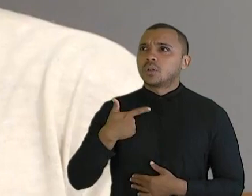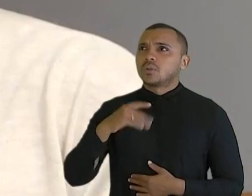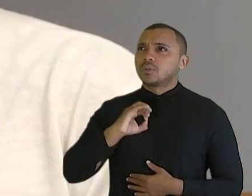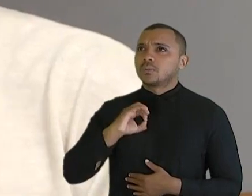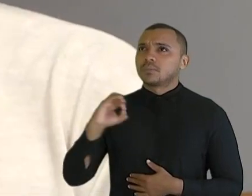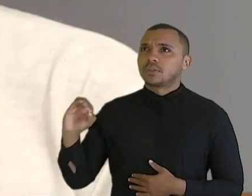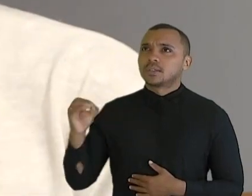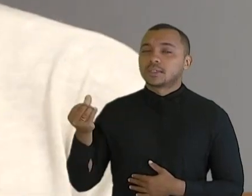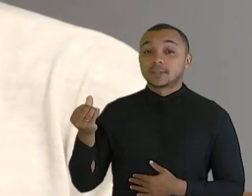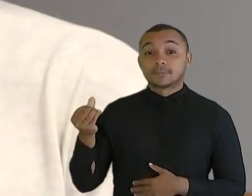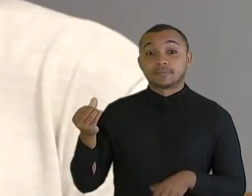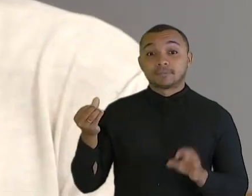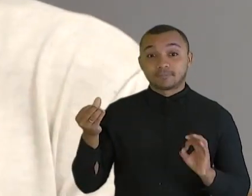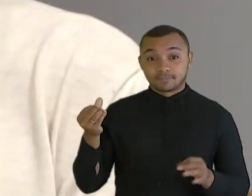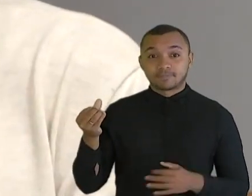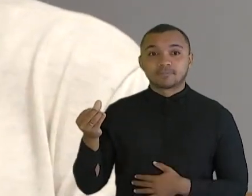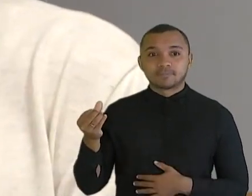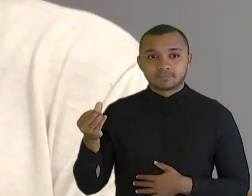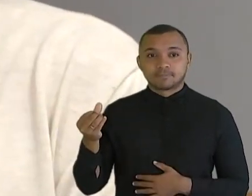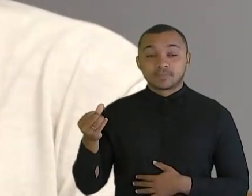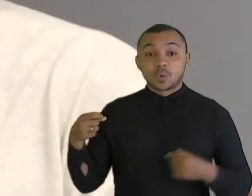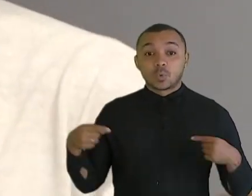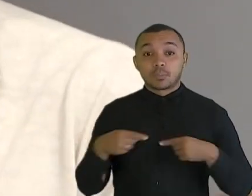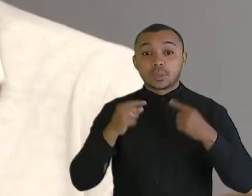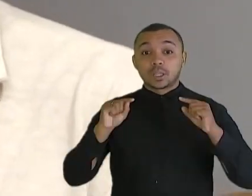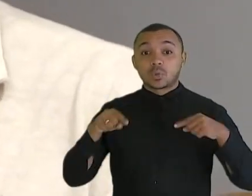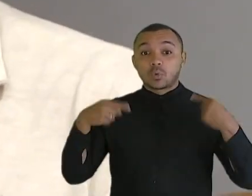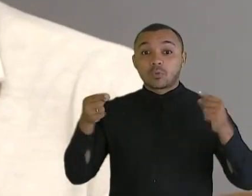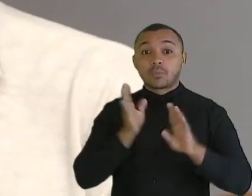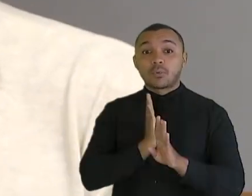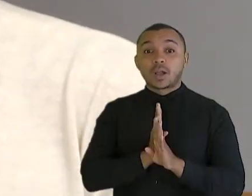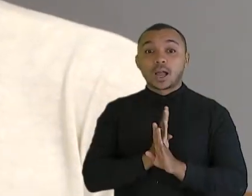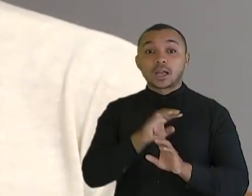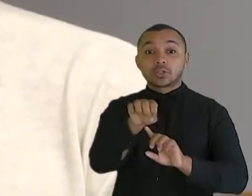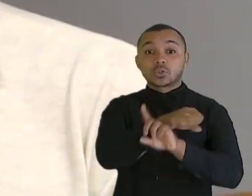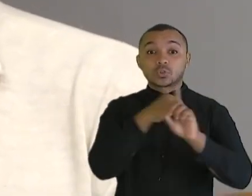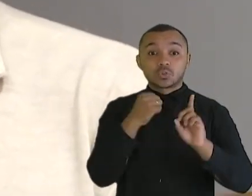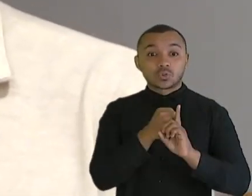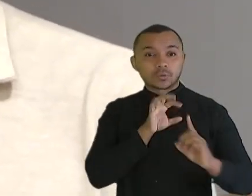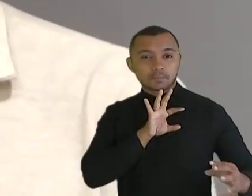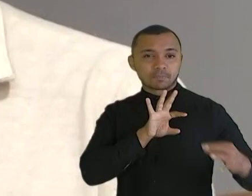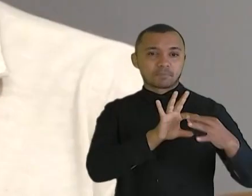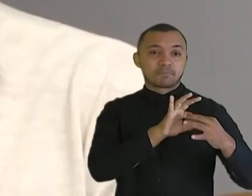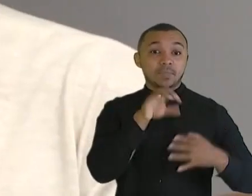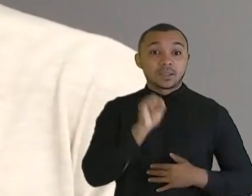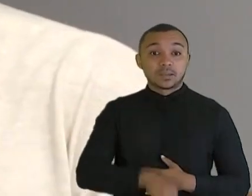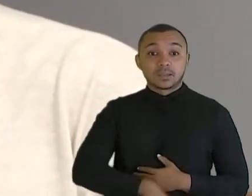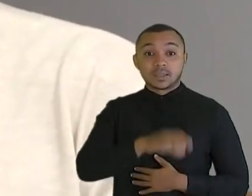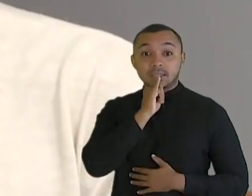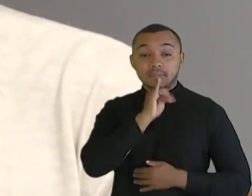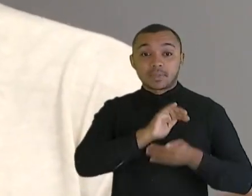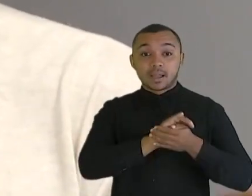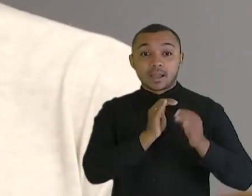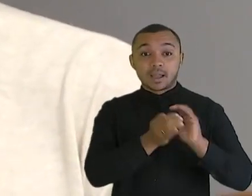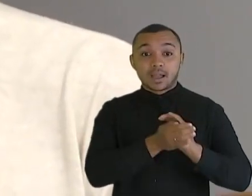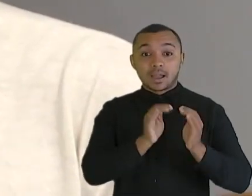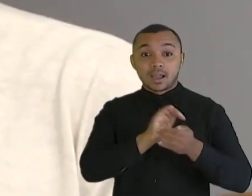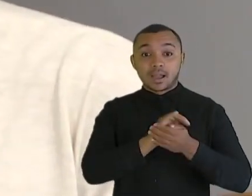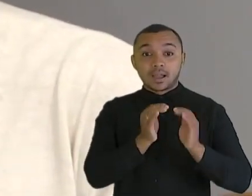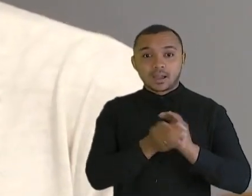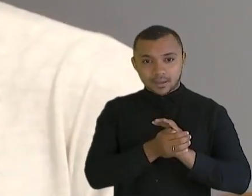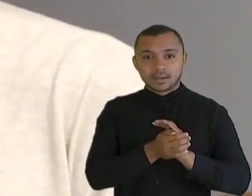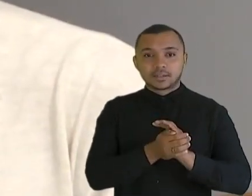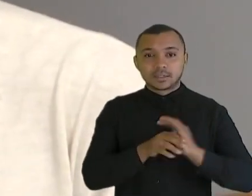2006, eu acho, mas ele está muito atual pelas questões sociais. A questão da arte na atualidade,